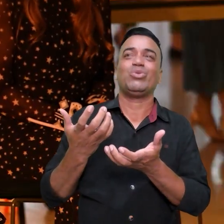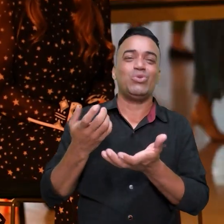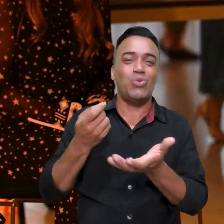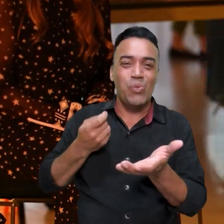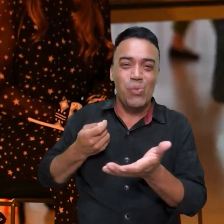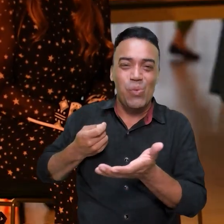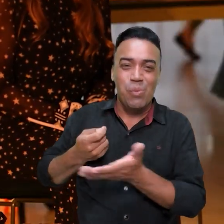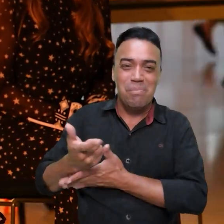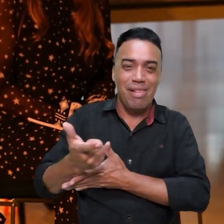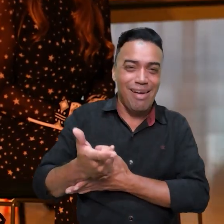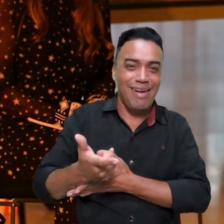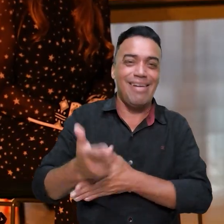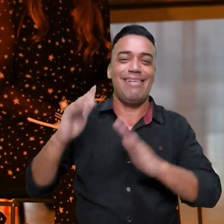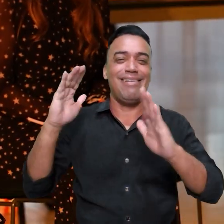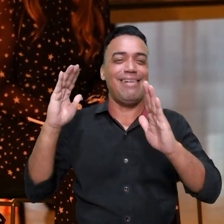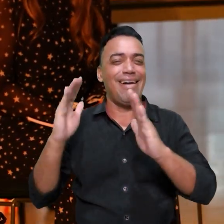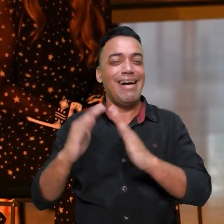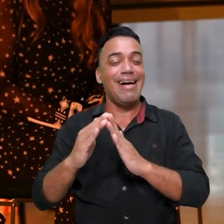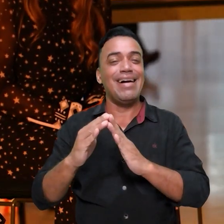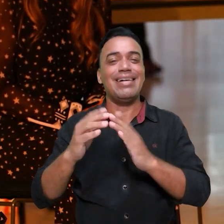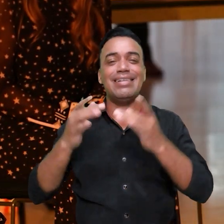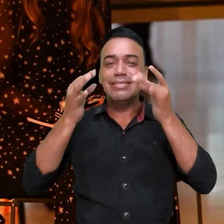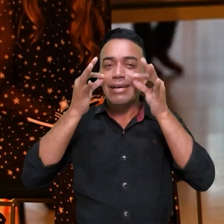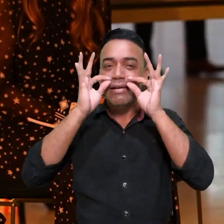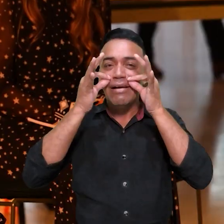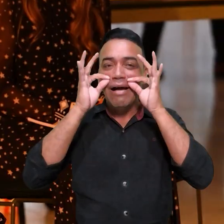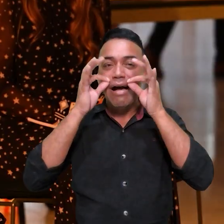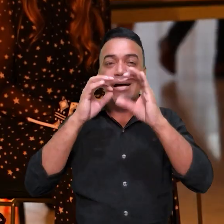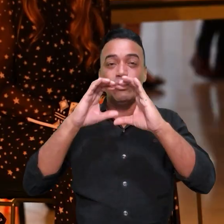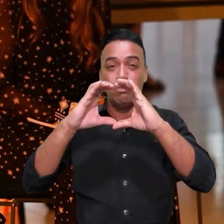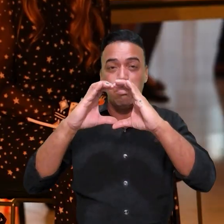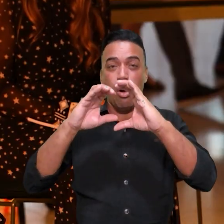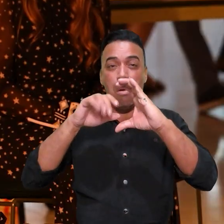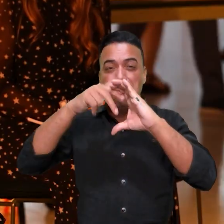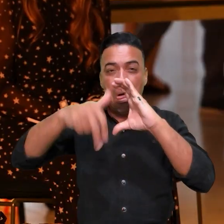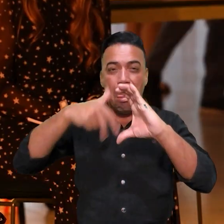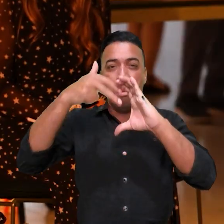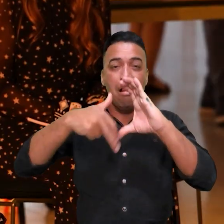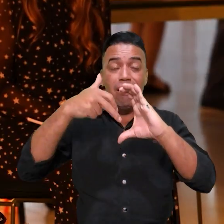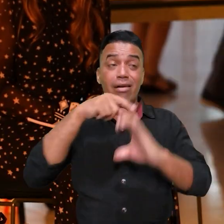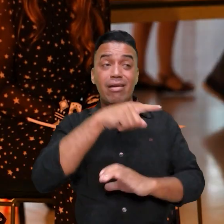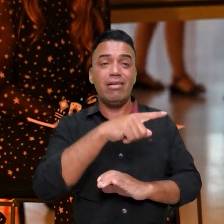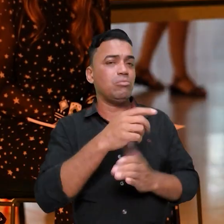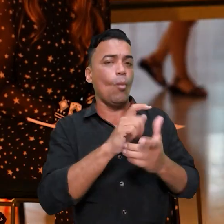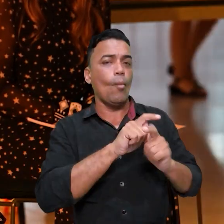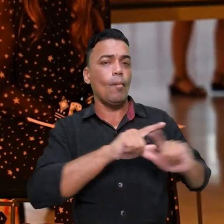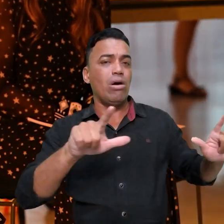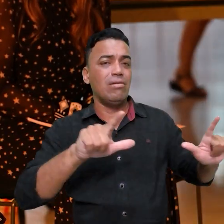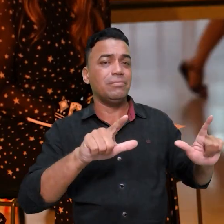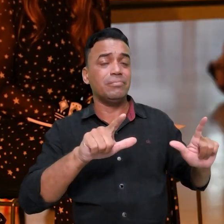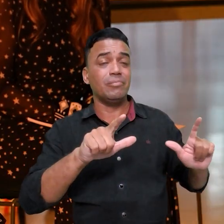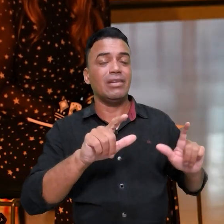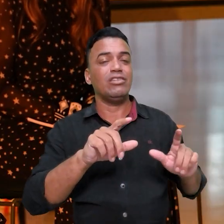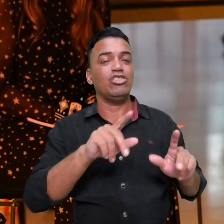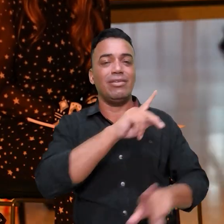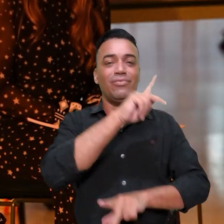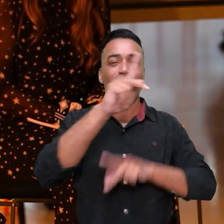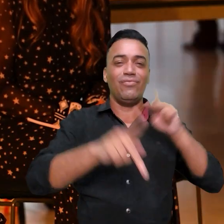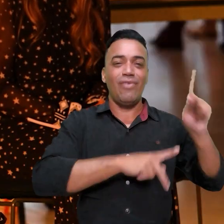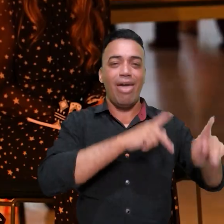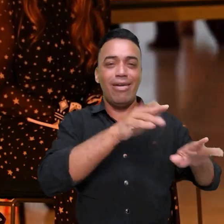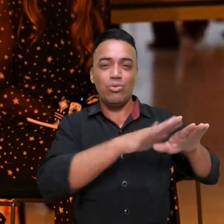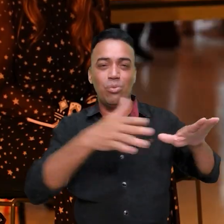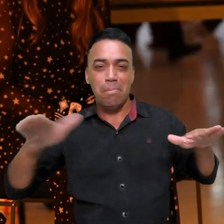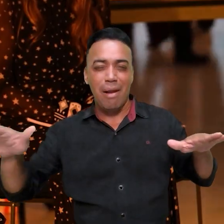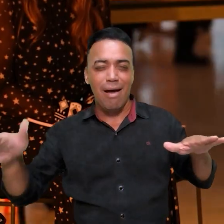e nesse rato que não para de correr, ele não tinha nada. Ele tinha ali a brisa,